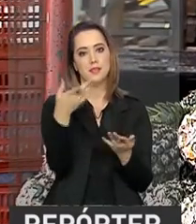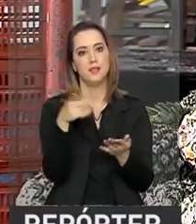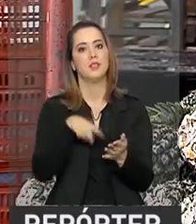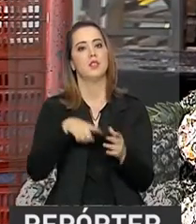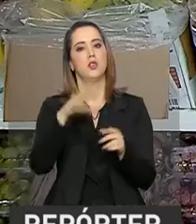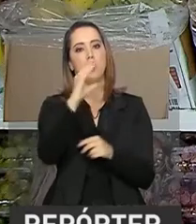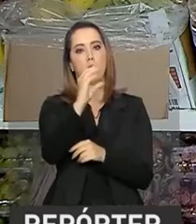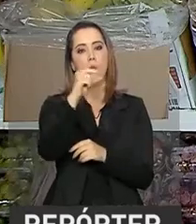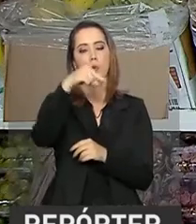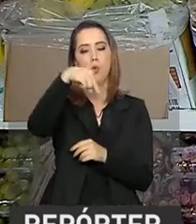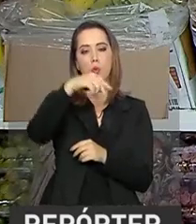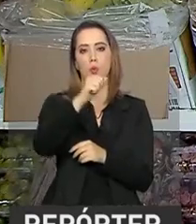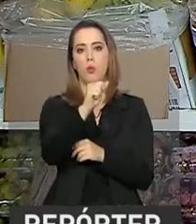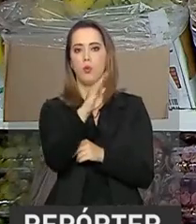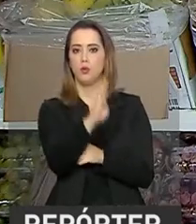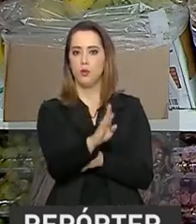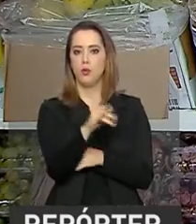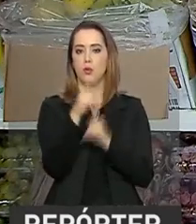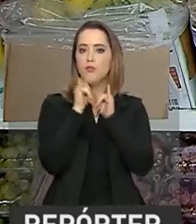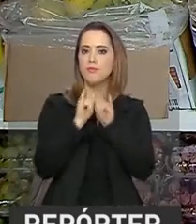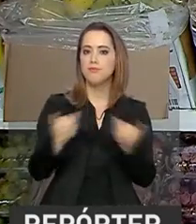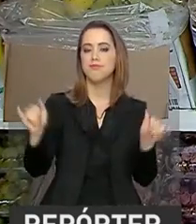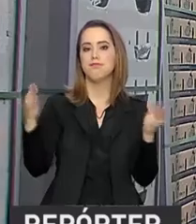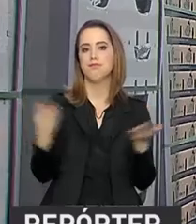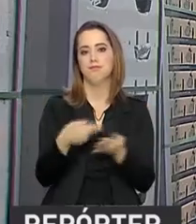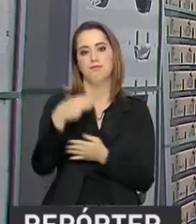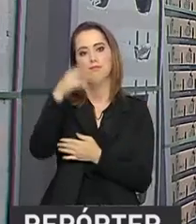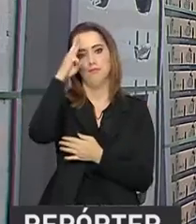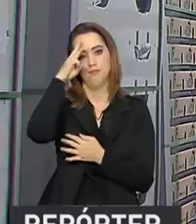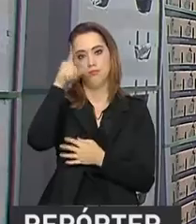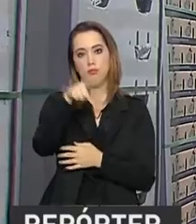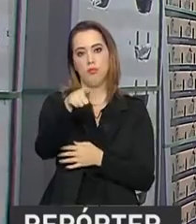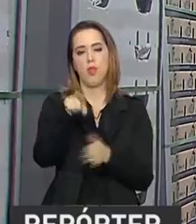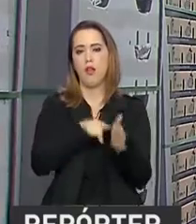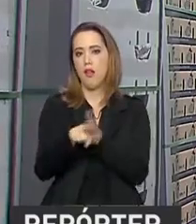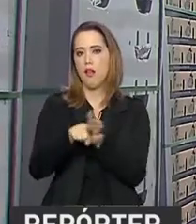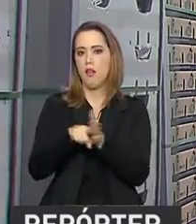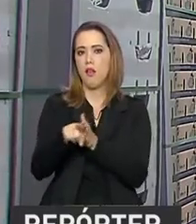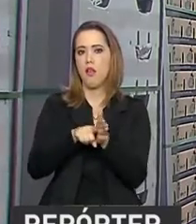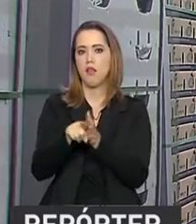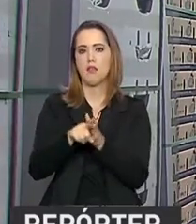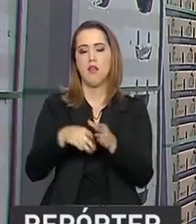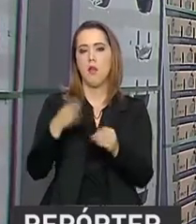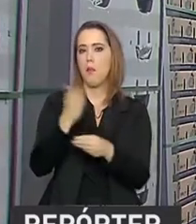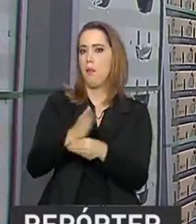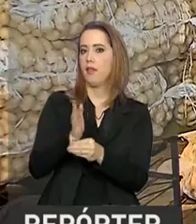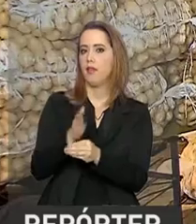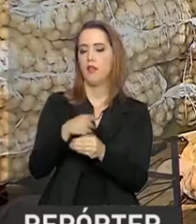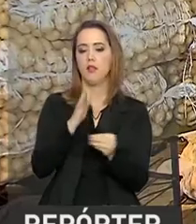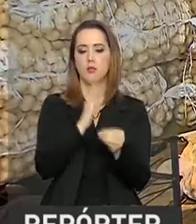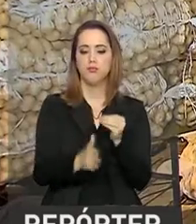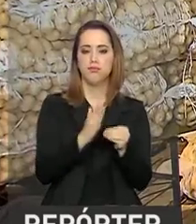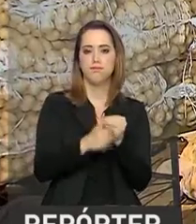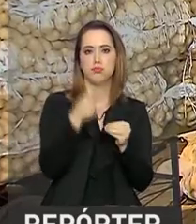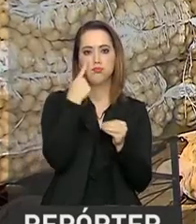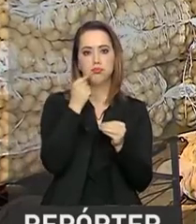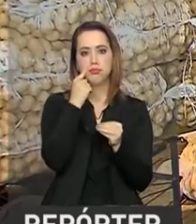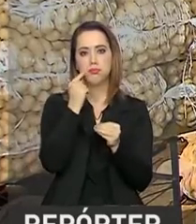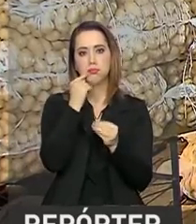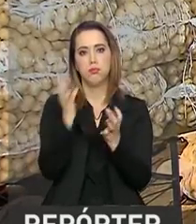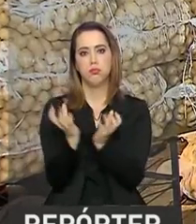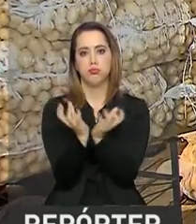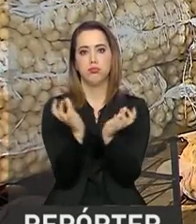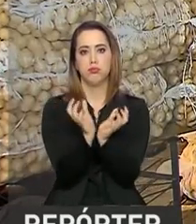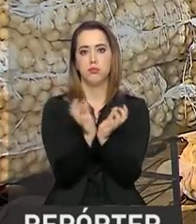companhia Nacional de abastecimento divulgado nesta terça-feira segundo a pesquisa batata cebola e alface também segue em tendência